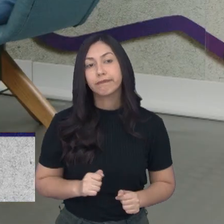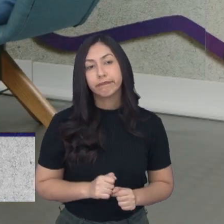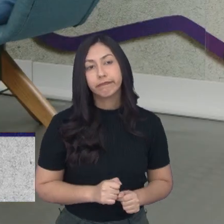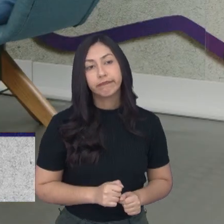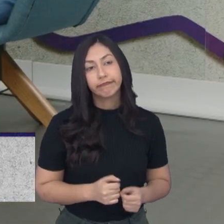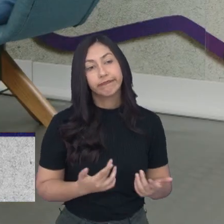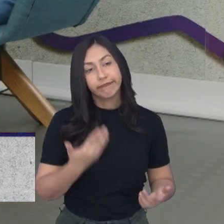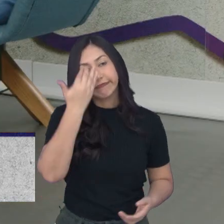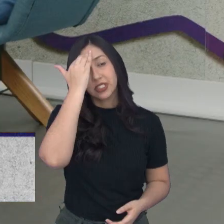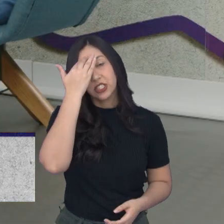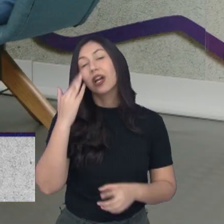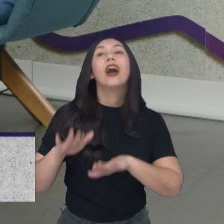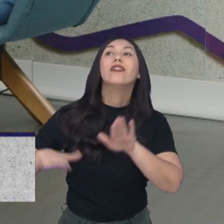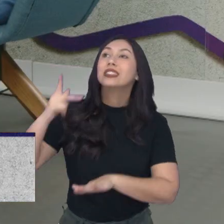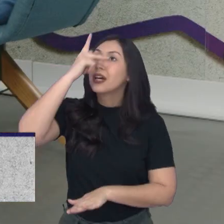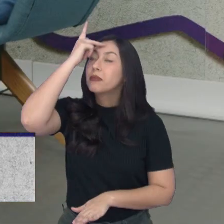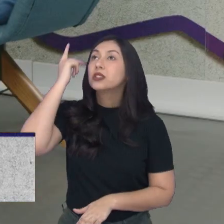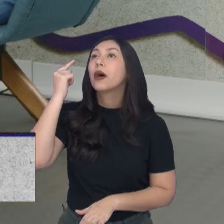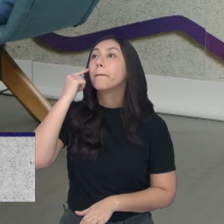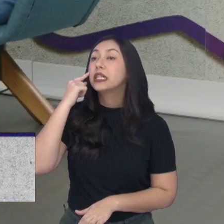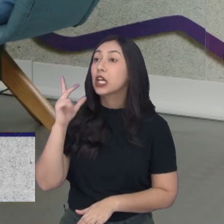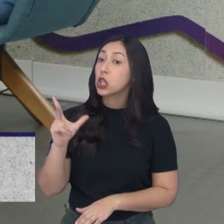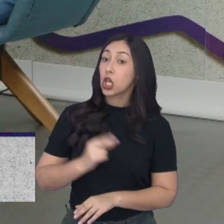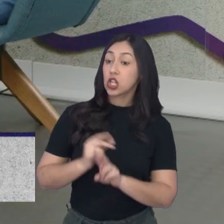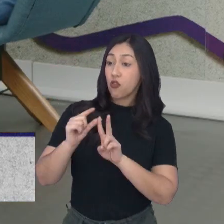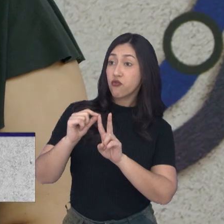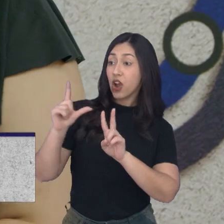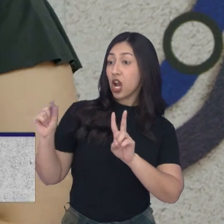normalmente a pessoa acha que quando tem o título vegano, ela não pode